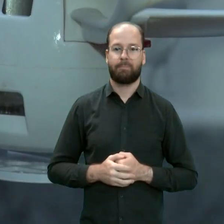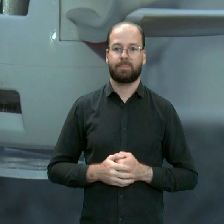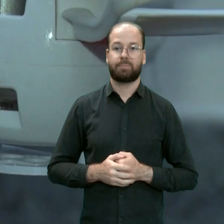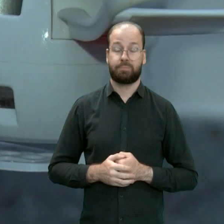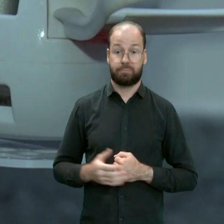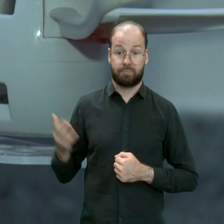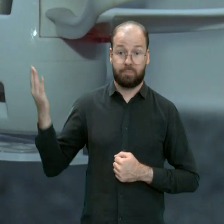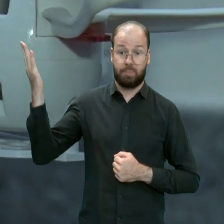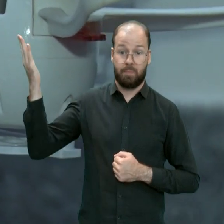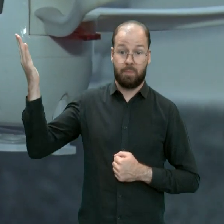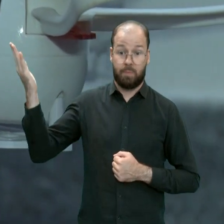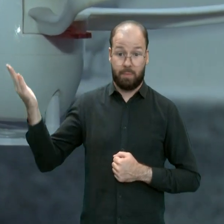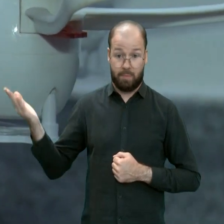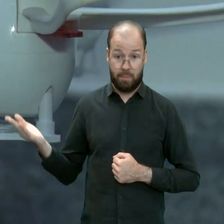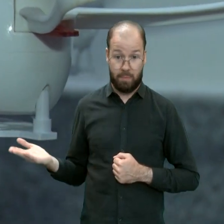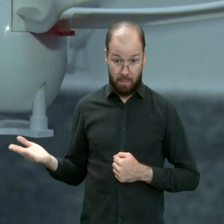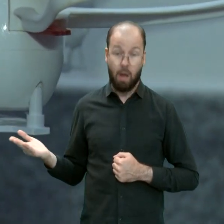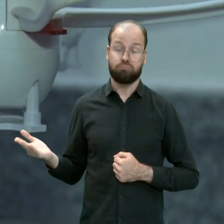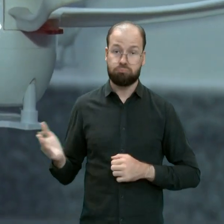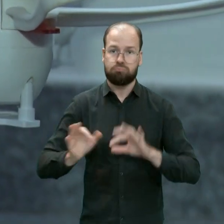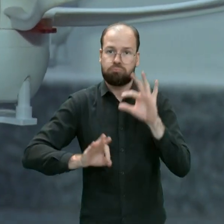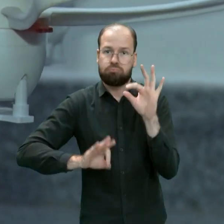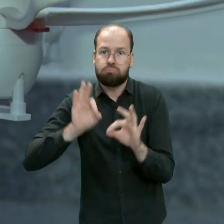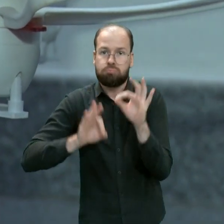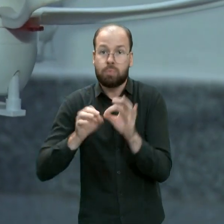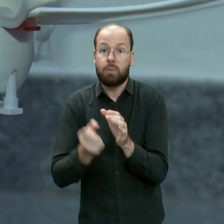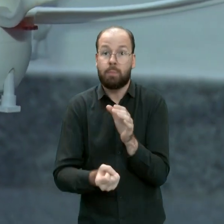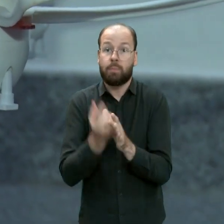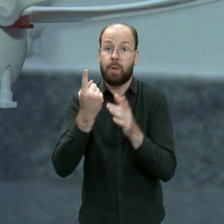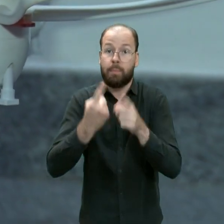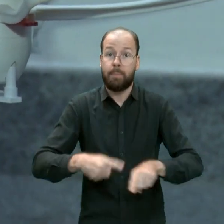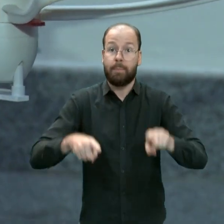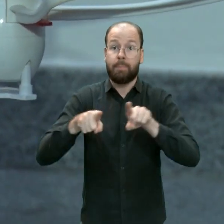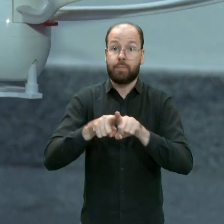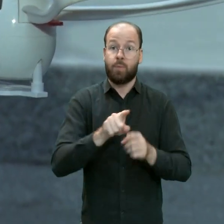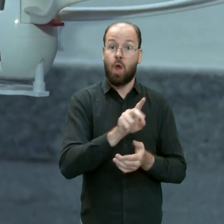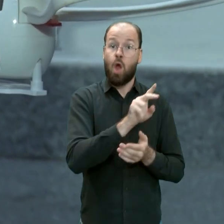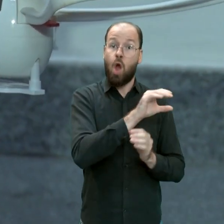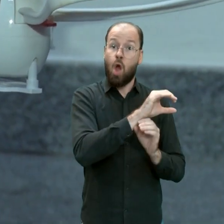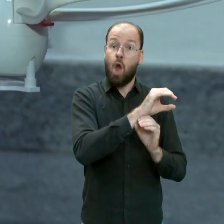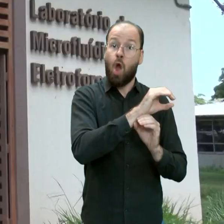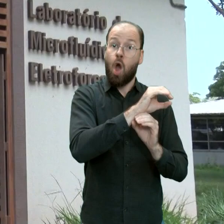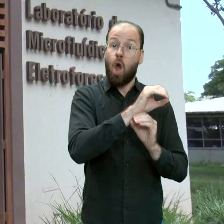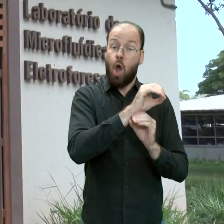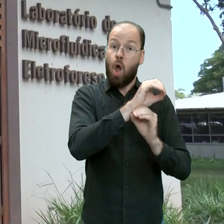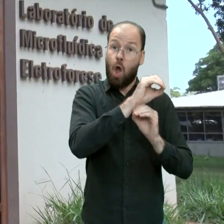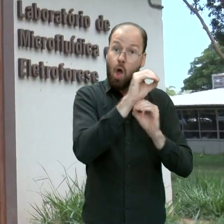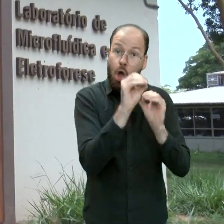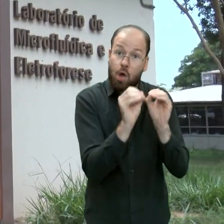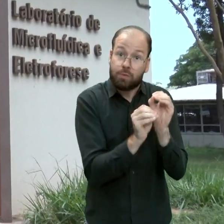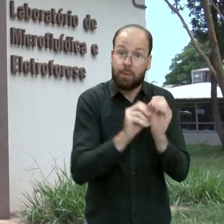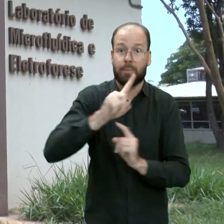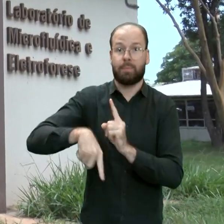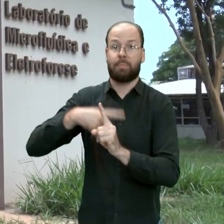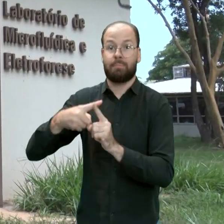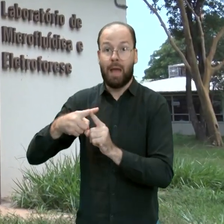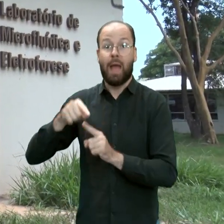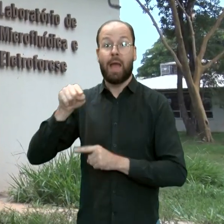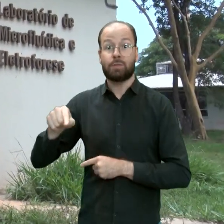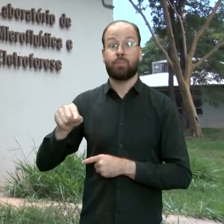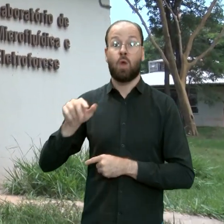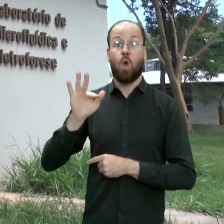O equipamento foi desenvolvido em uma parceria entre a Universidade Federal de Uberlândia e a UFG.